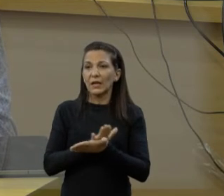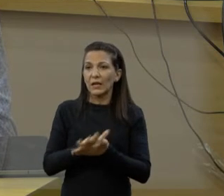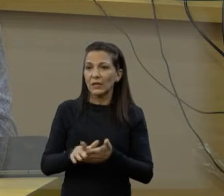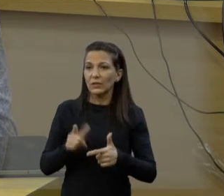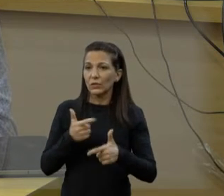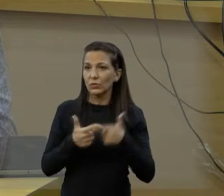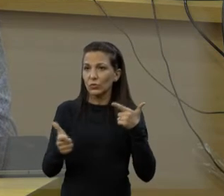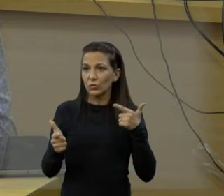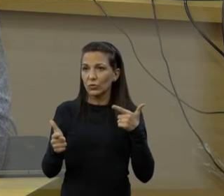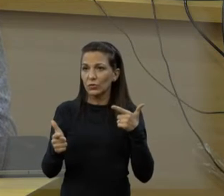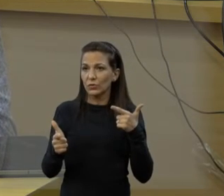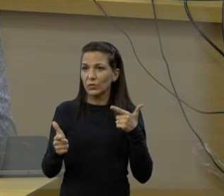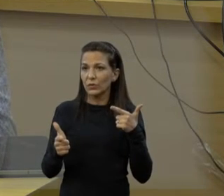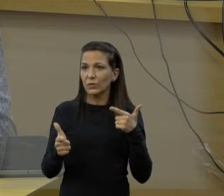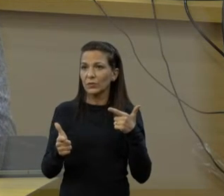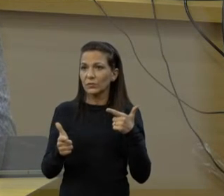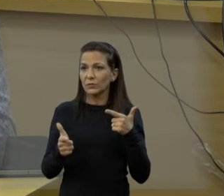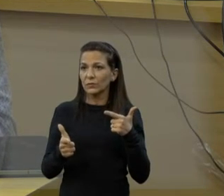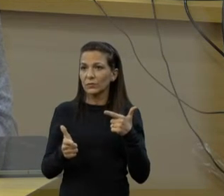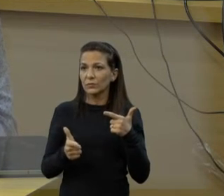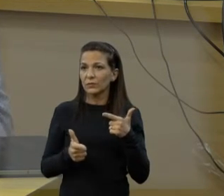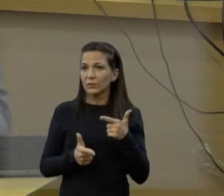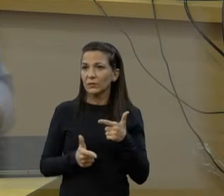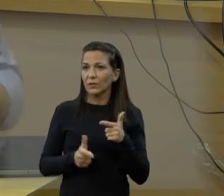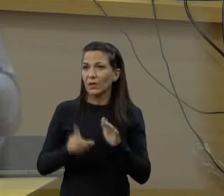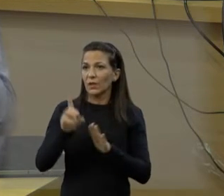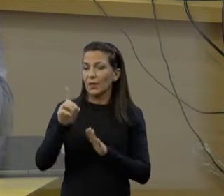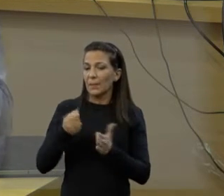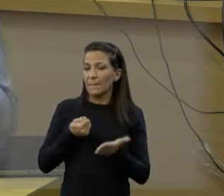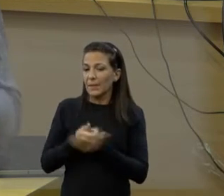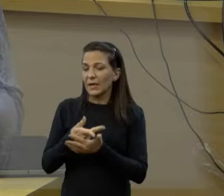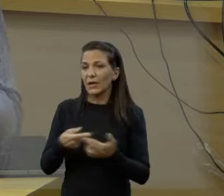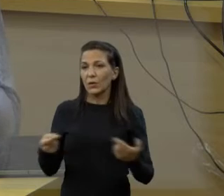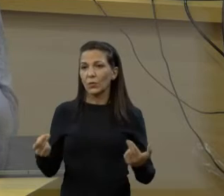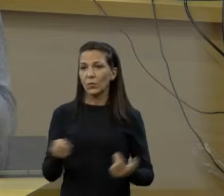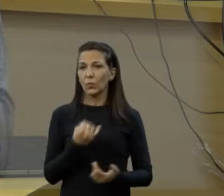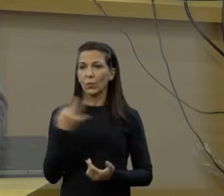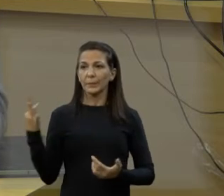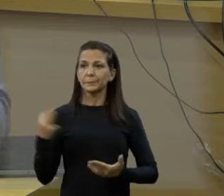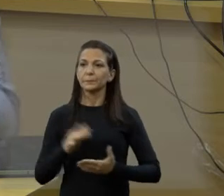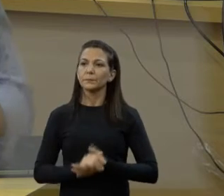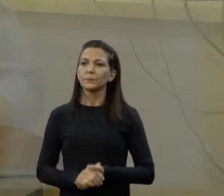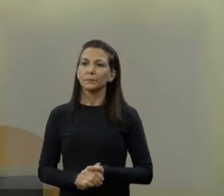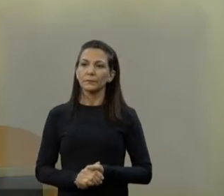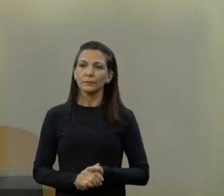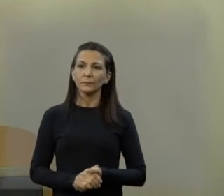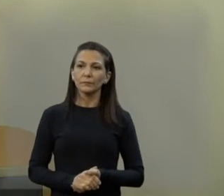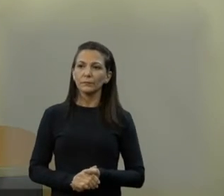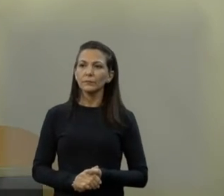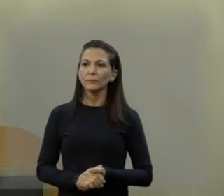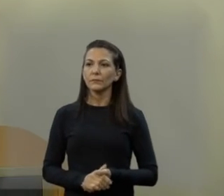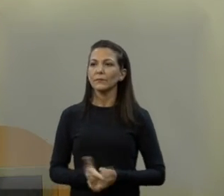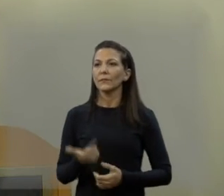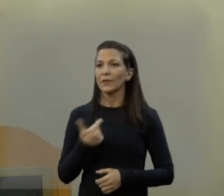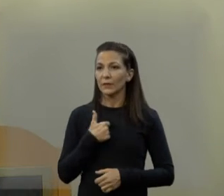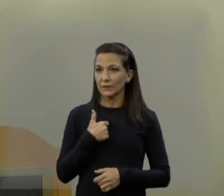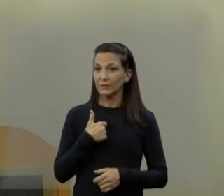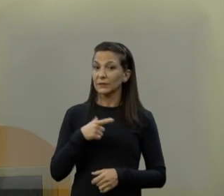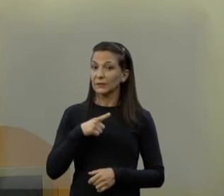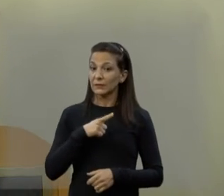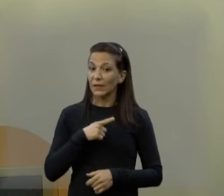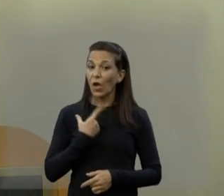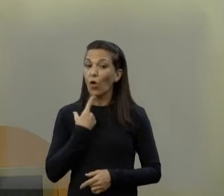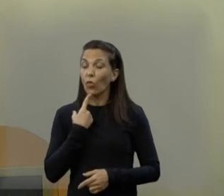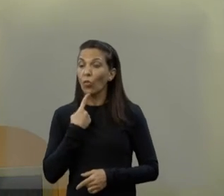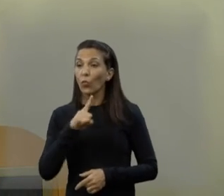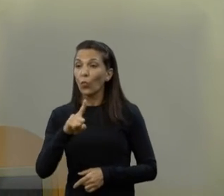questão da final da novação de débitos prescritos obrigado obrigado Vereador então eu falo a fala do vereador se o vereador tem